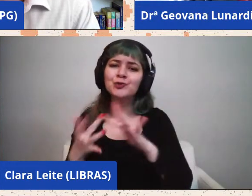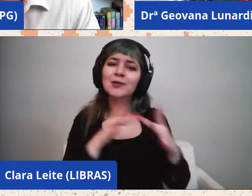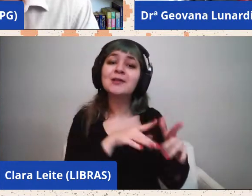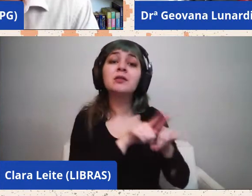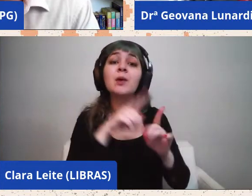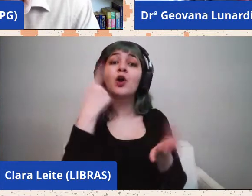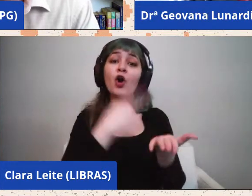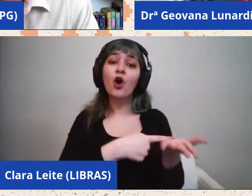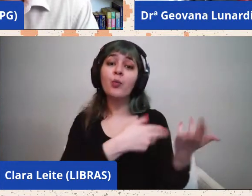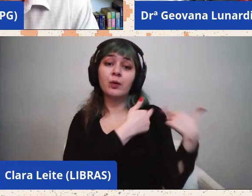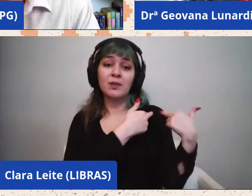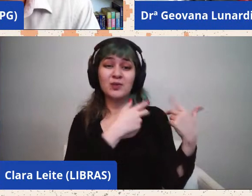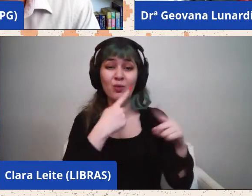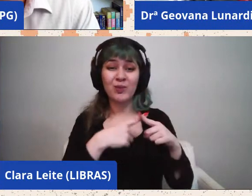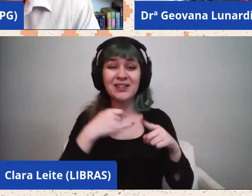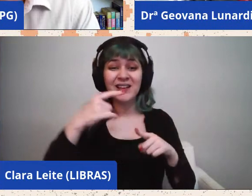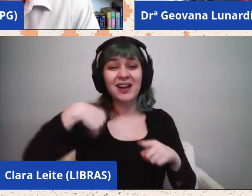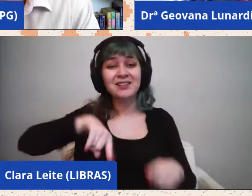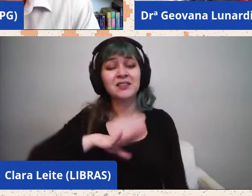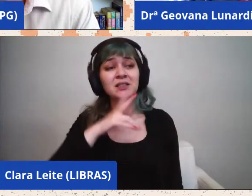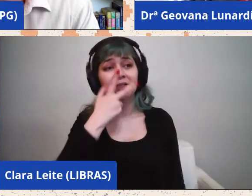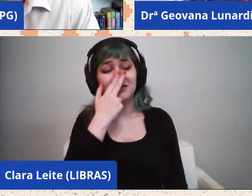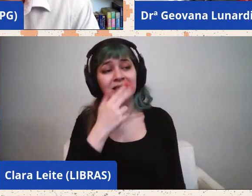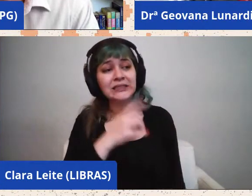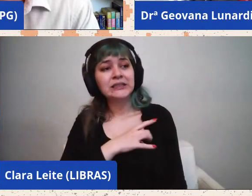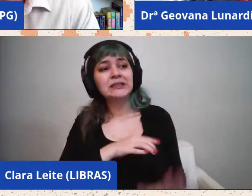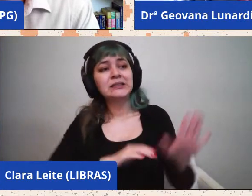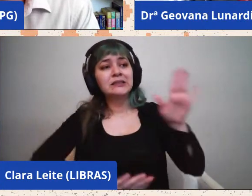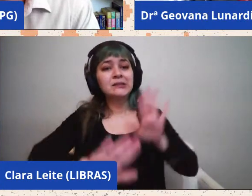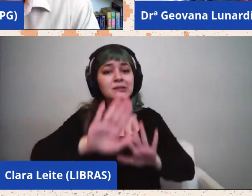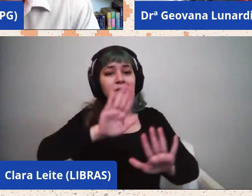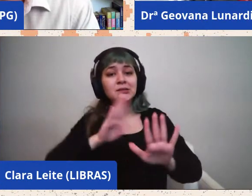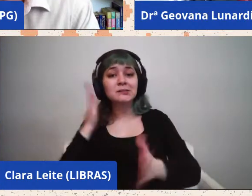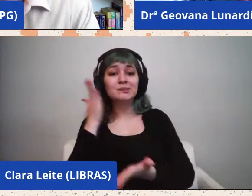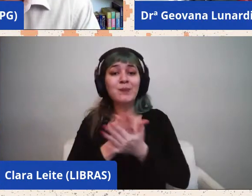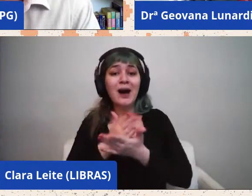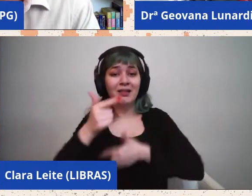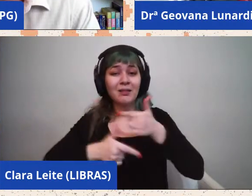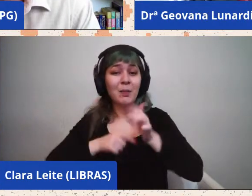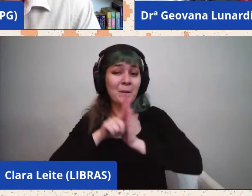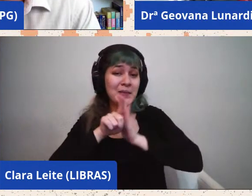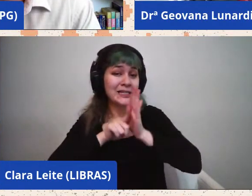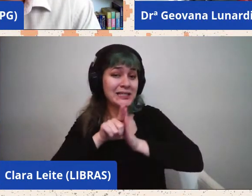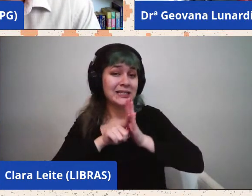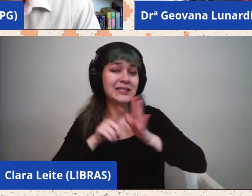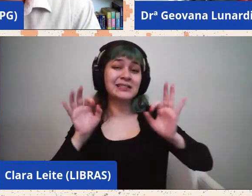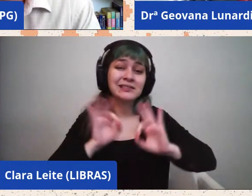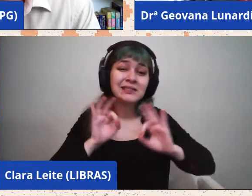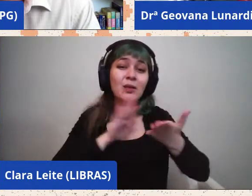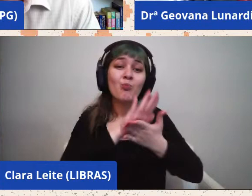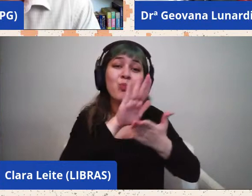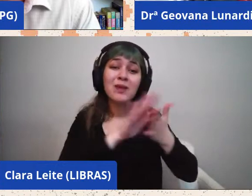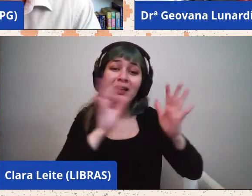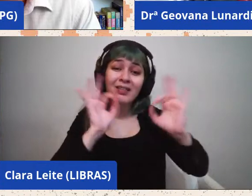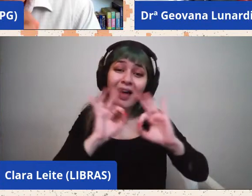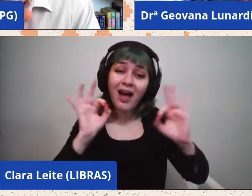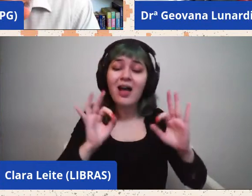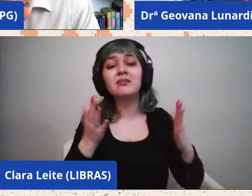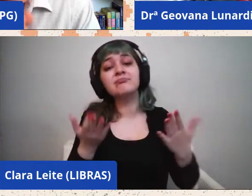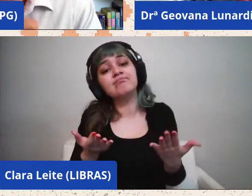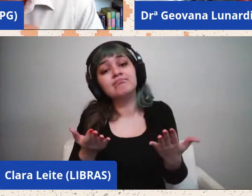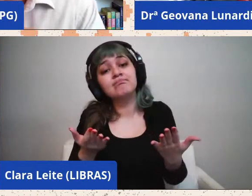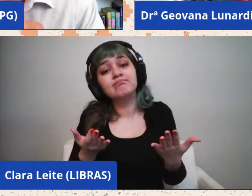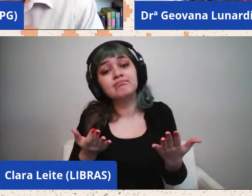se nós recuamos e paramos de fazer as nossas atividades, as nossas pesquisas, as nossas publicações, aí